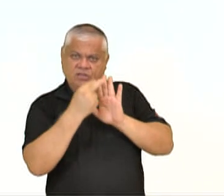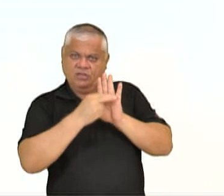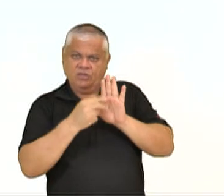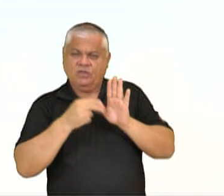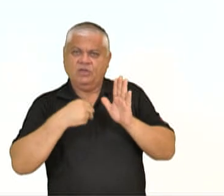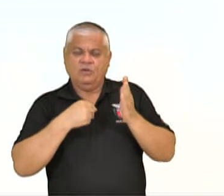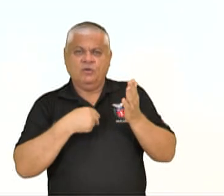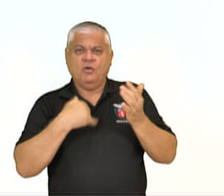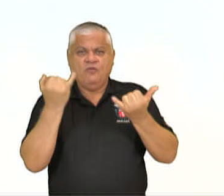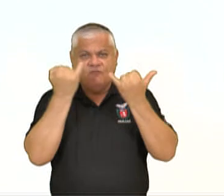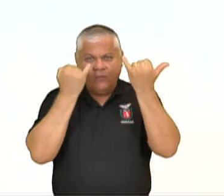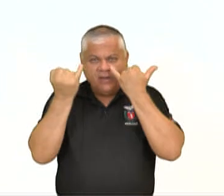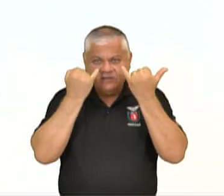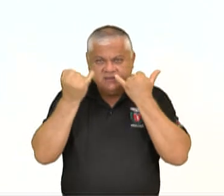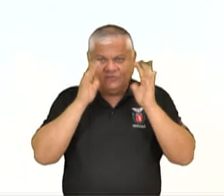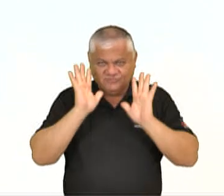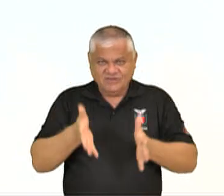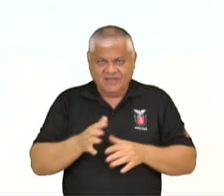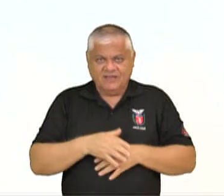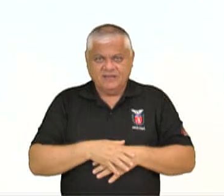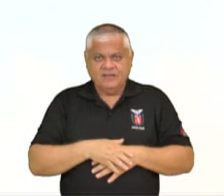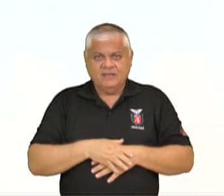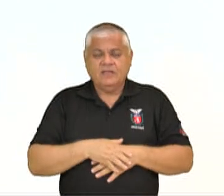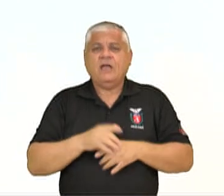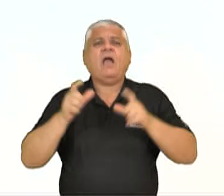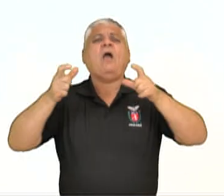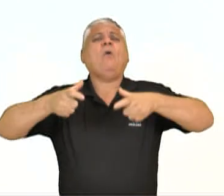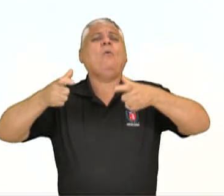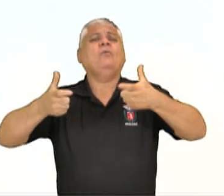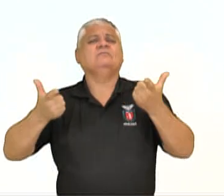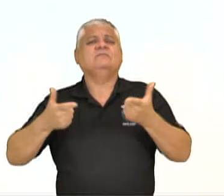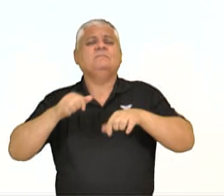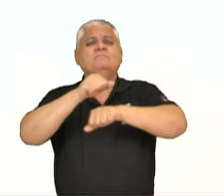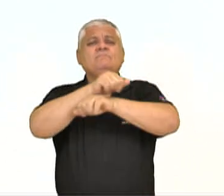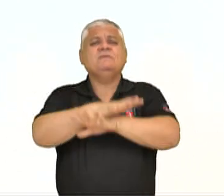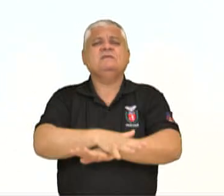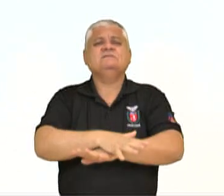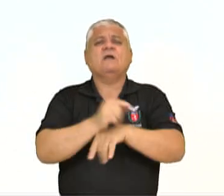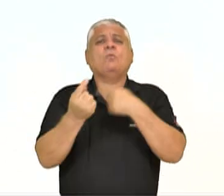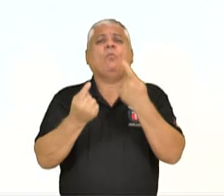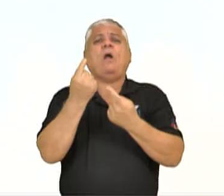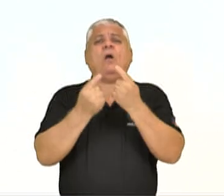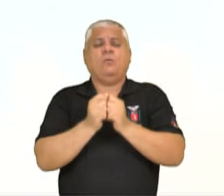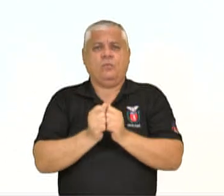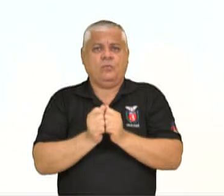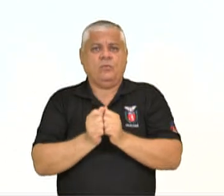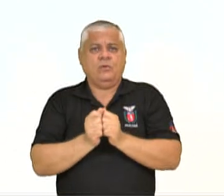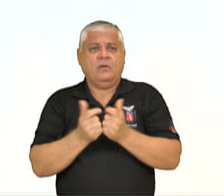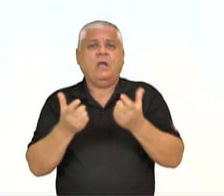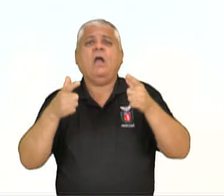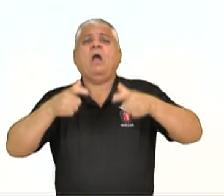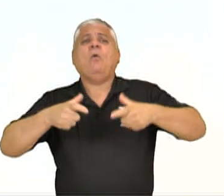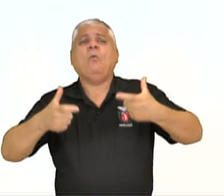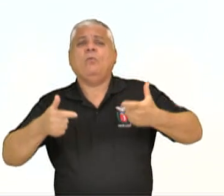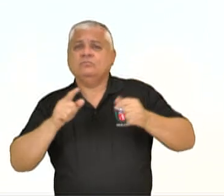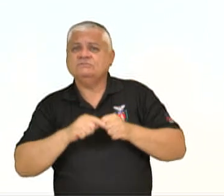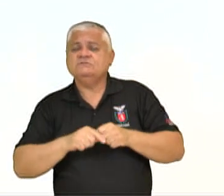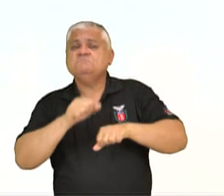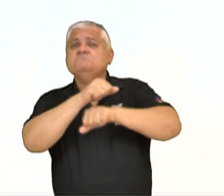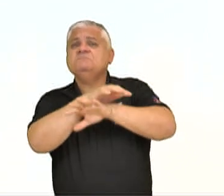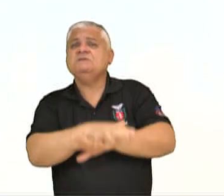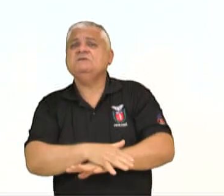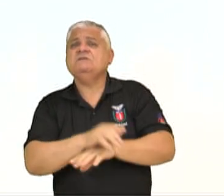texto informativo? Em quais veículos, mídia, encontramos esse gênero textual? Em quais veículos